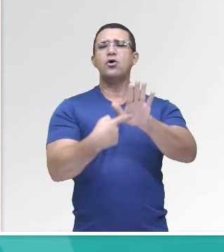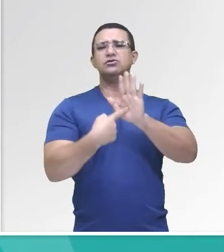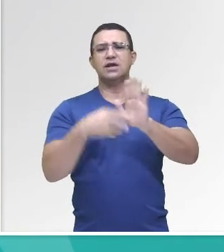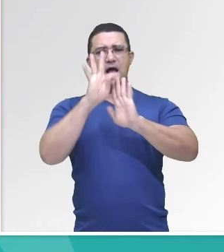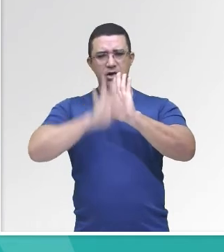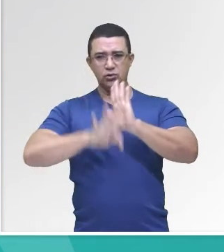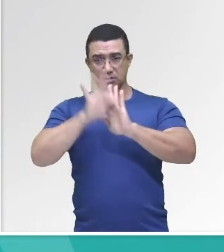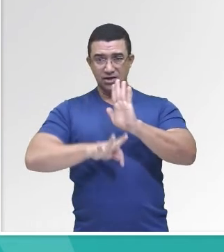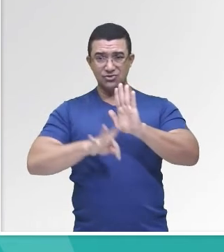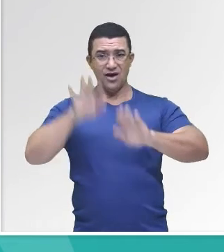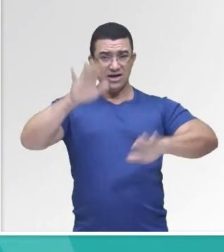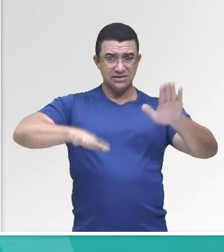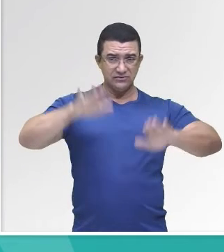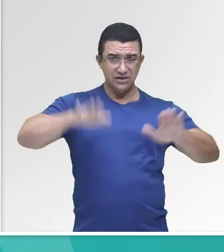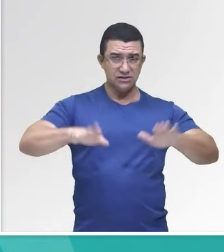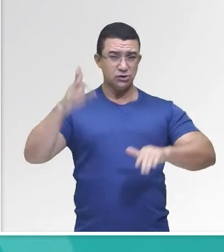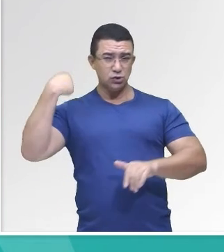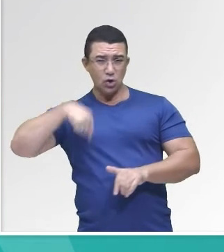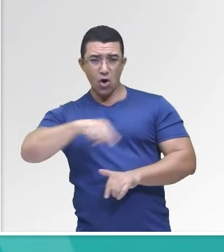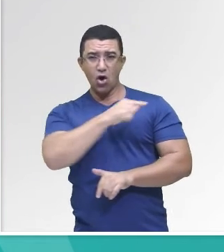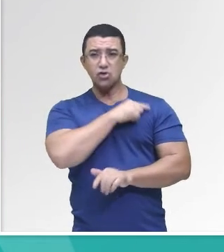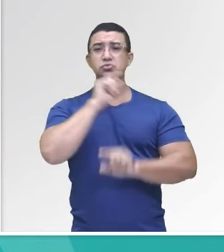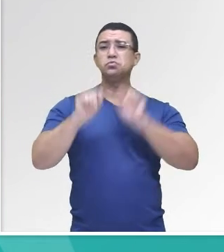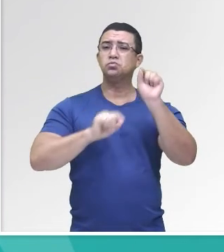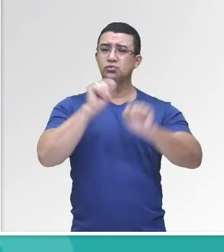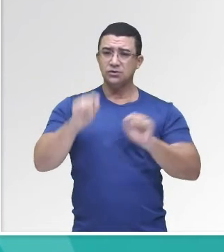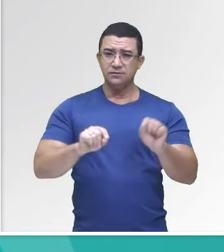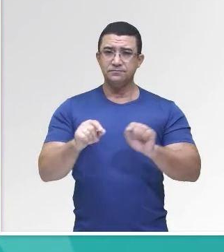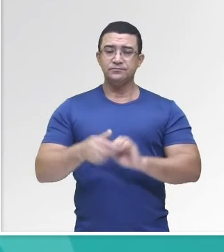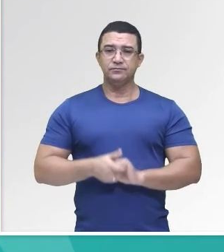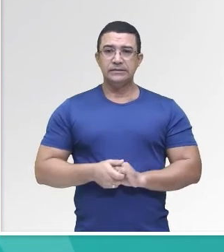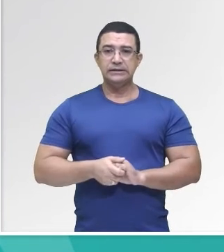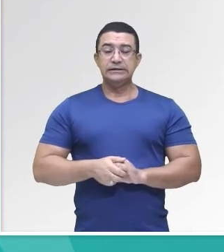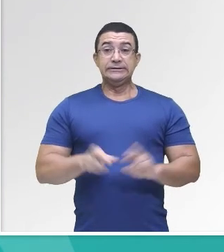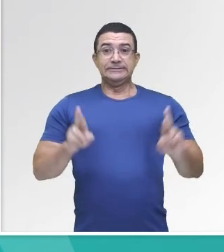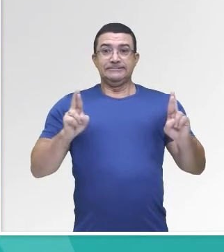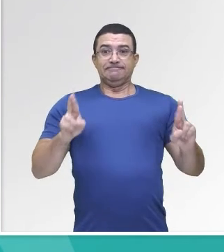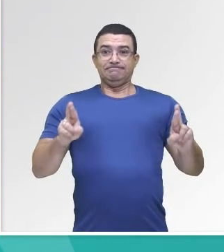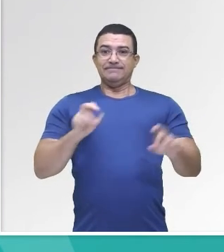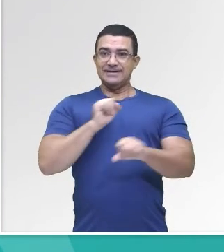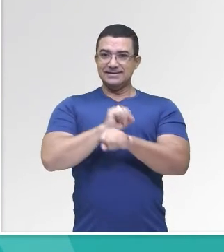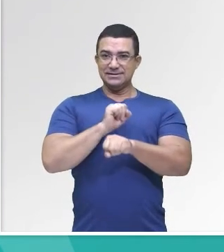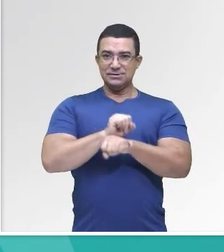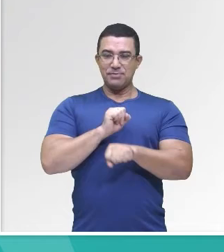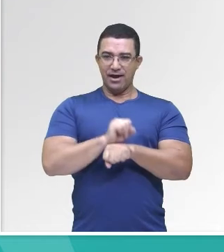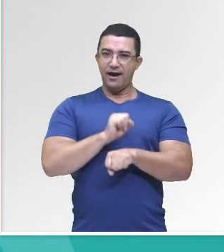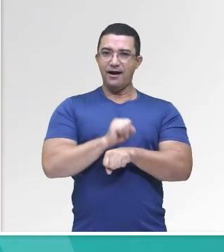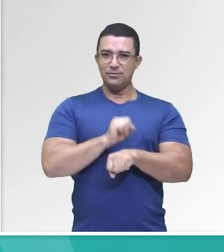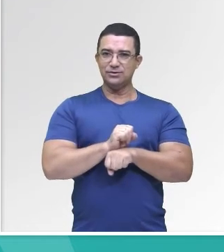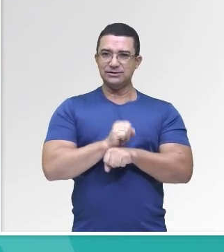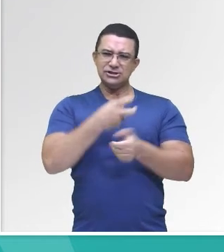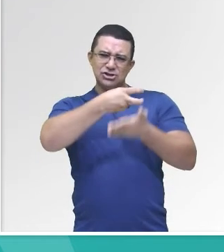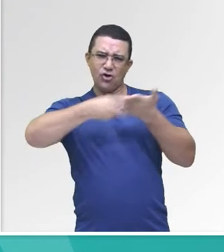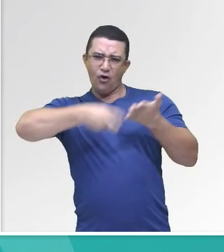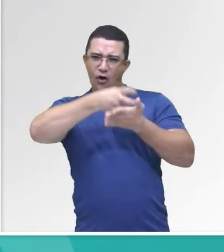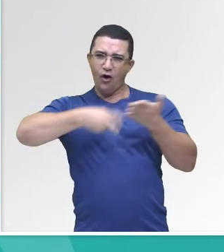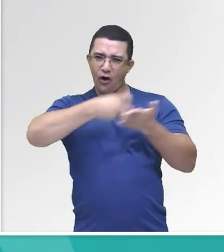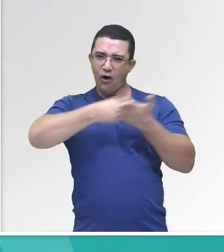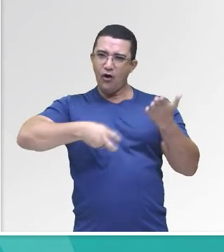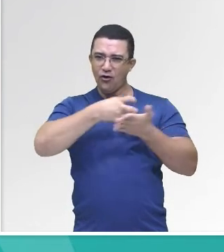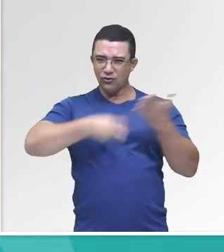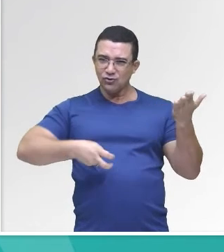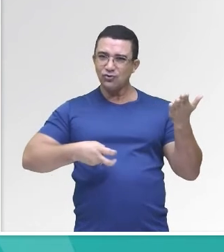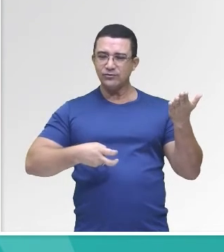Muitos de nós, né, aguardamos o quê? Liquidações de final de